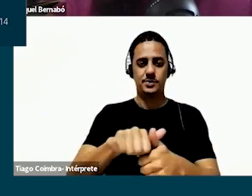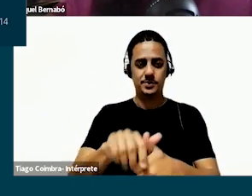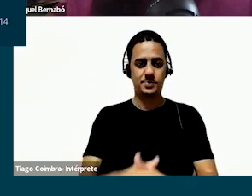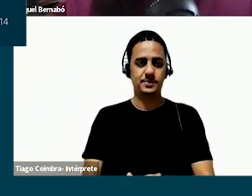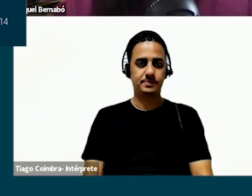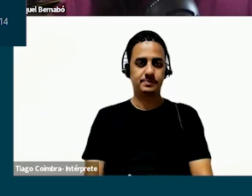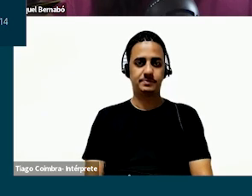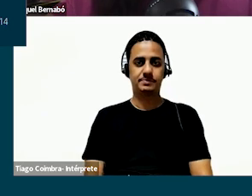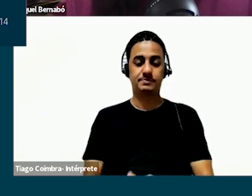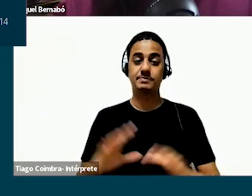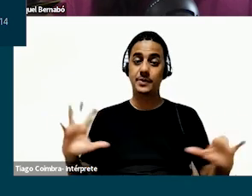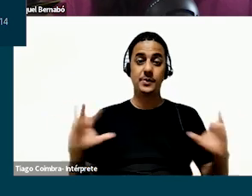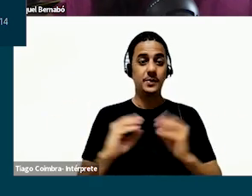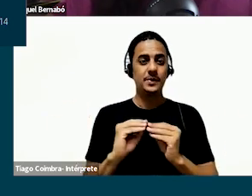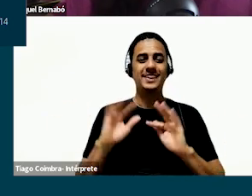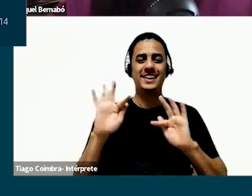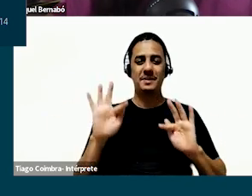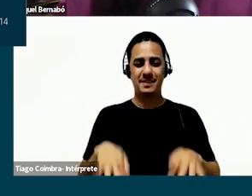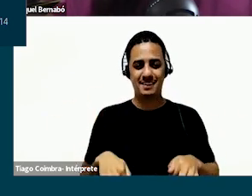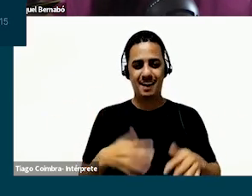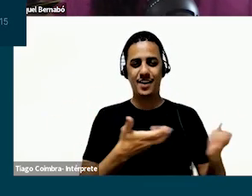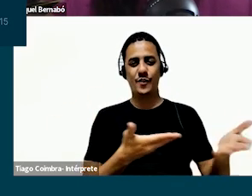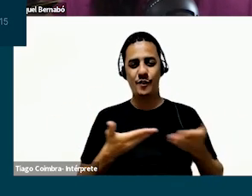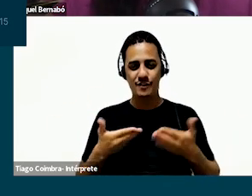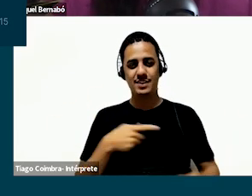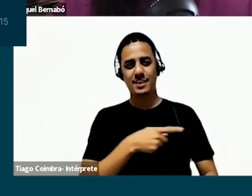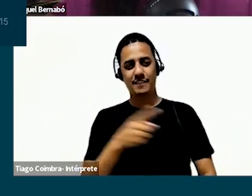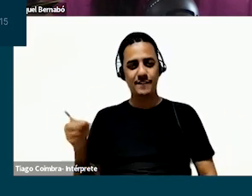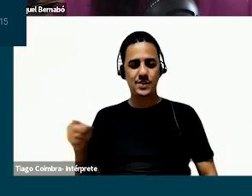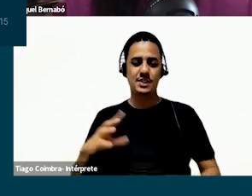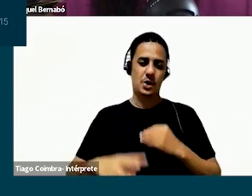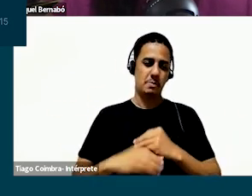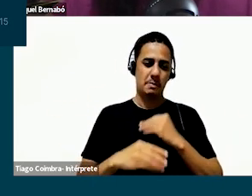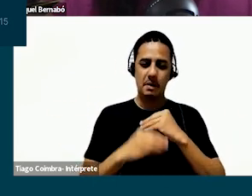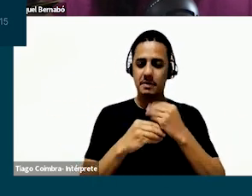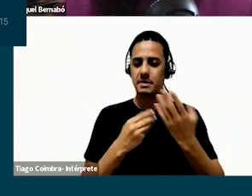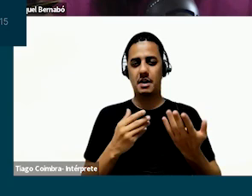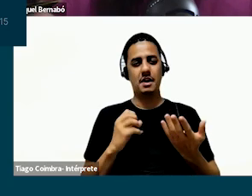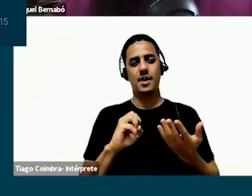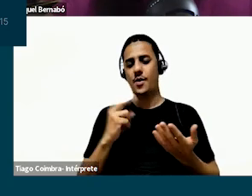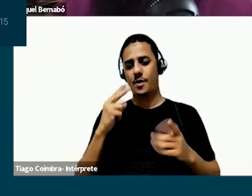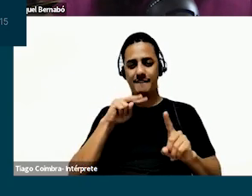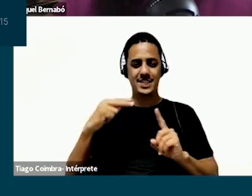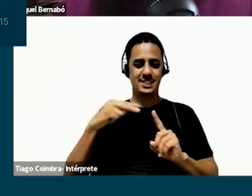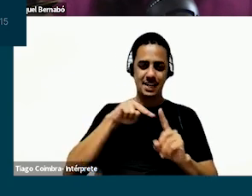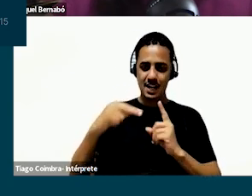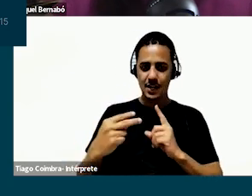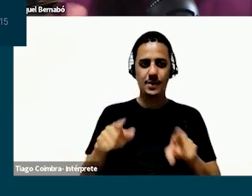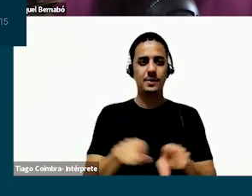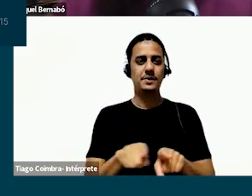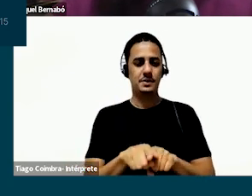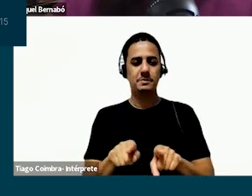impacto que a gente está fazendo causa no mundo. Para terminar, eu queria convidar vocês a aprofundar, complementar ou